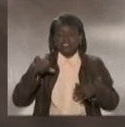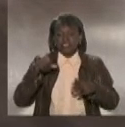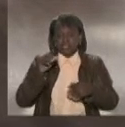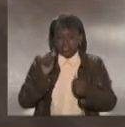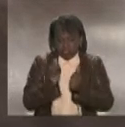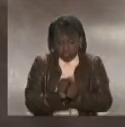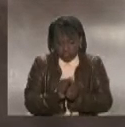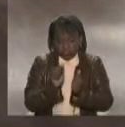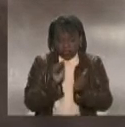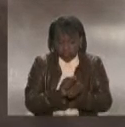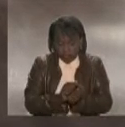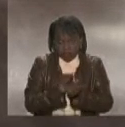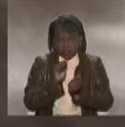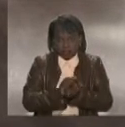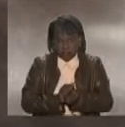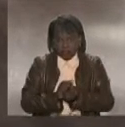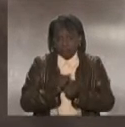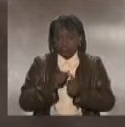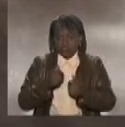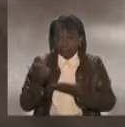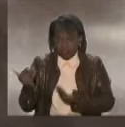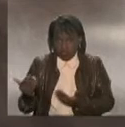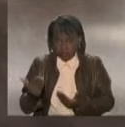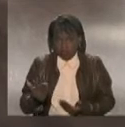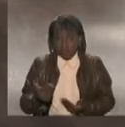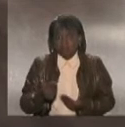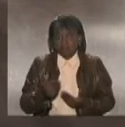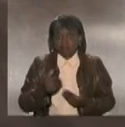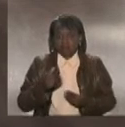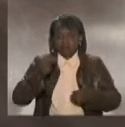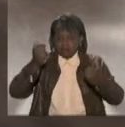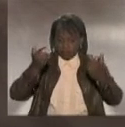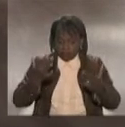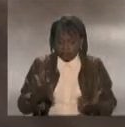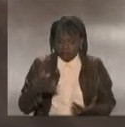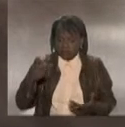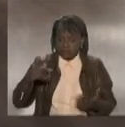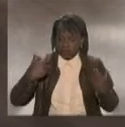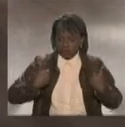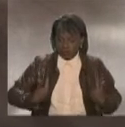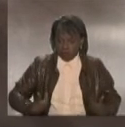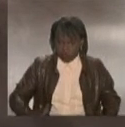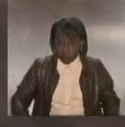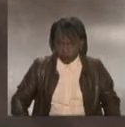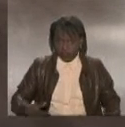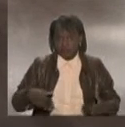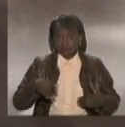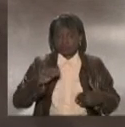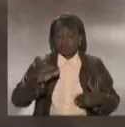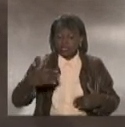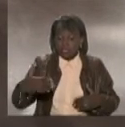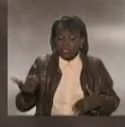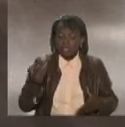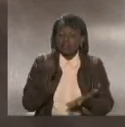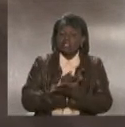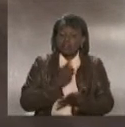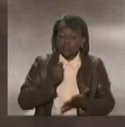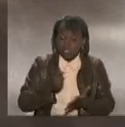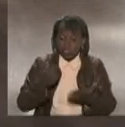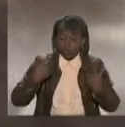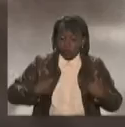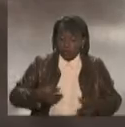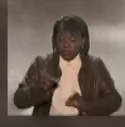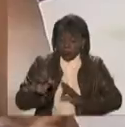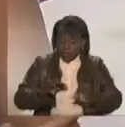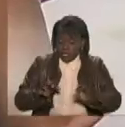meses, acompanharmos a esta adolescente, falando do seu corpo, que vai acontecer,